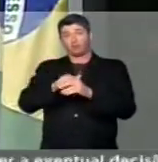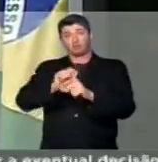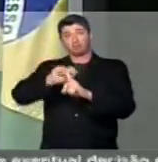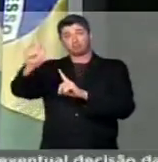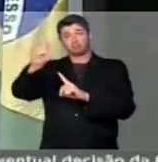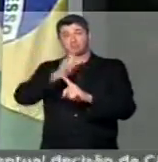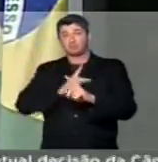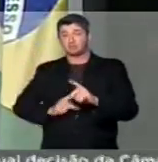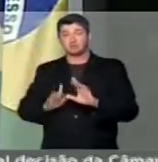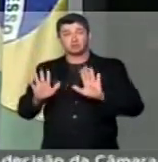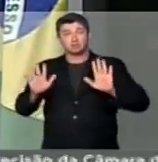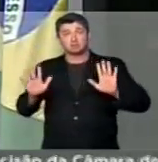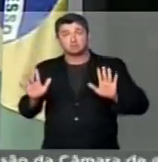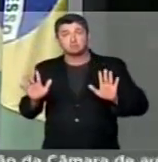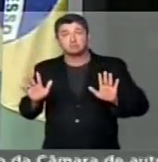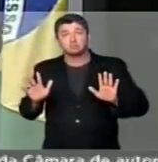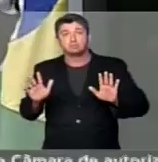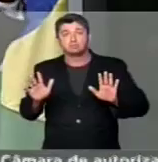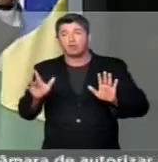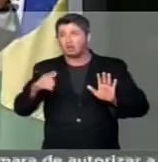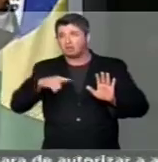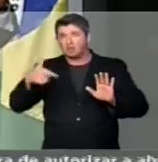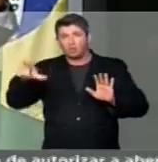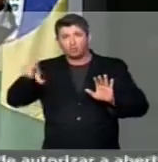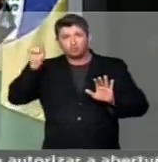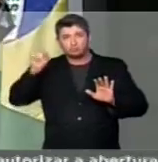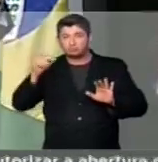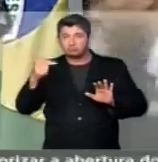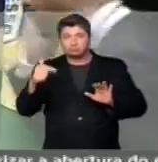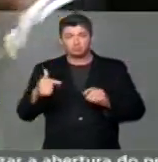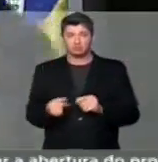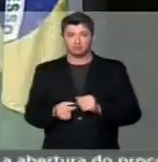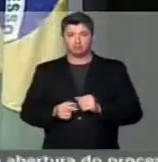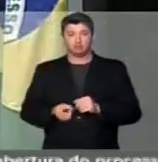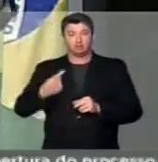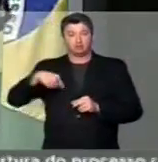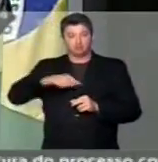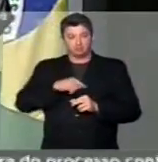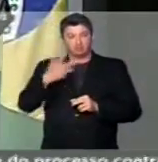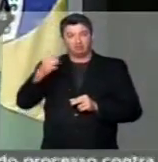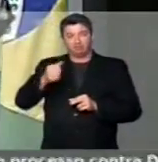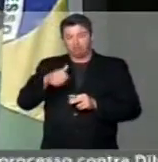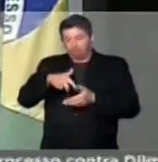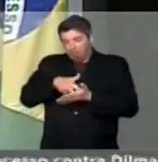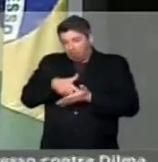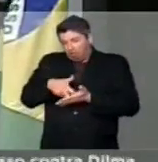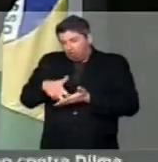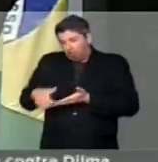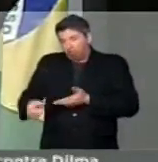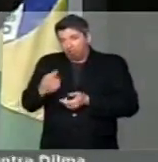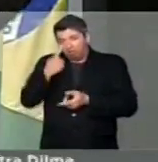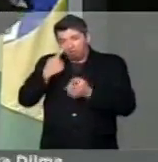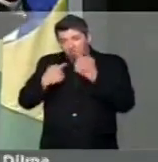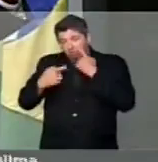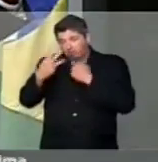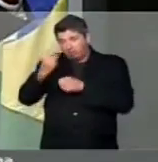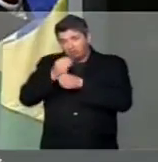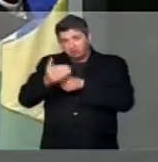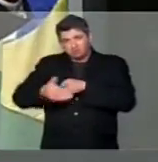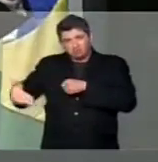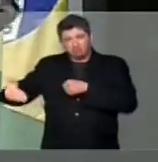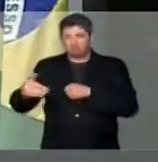impeachment. Não há outro caminho. Nós não vamos nos arrastar por mais 3